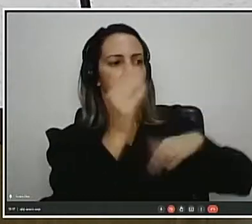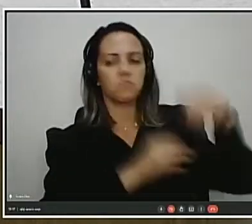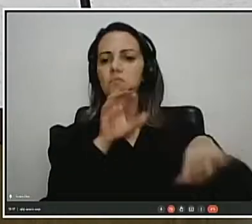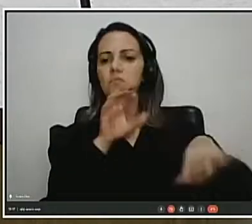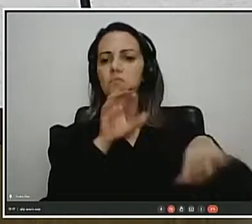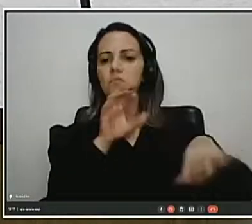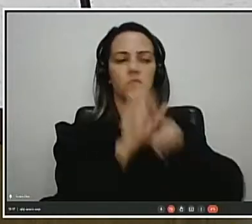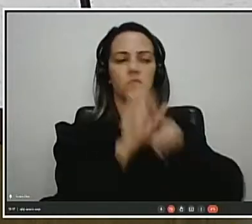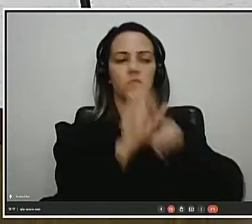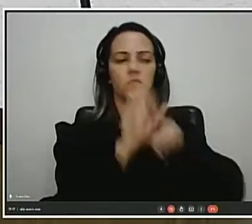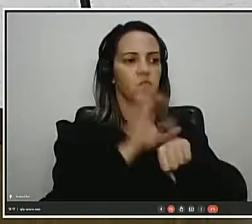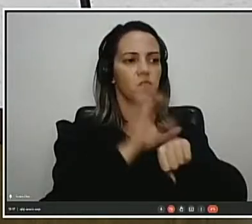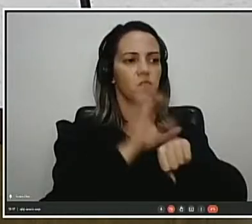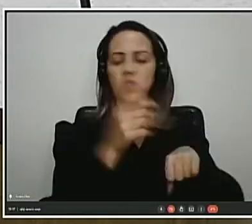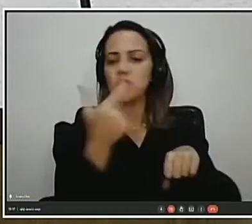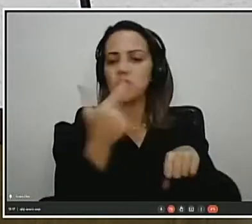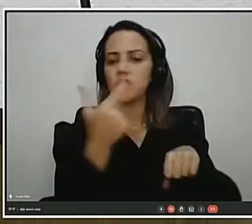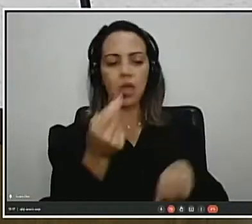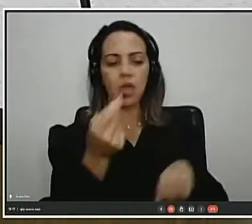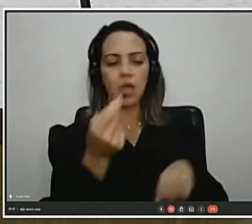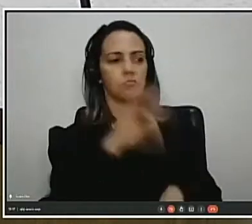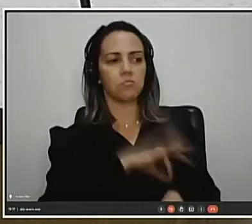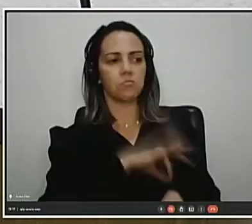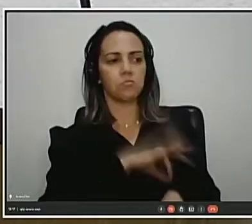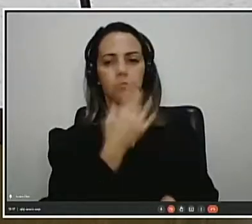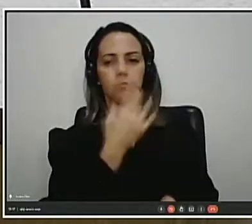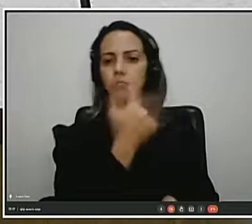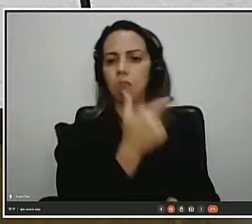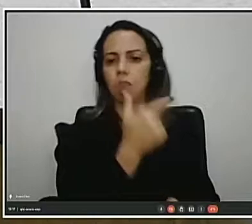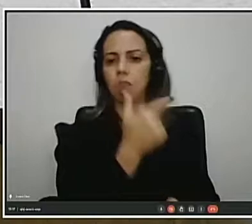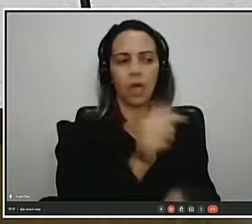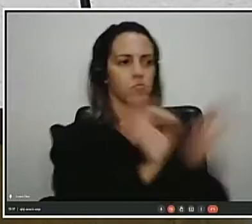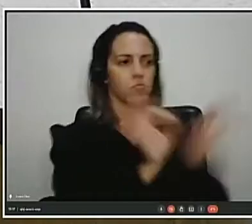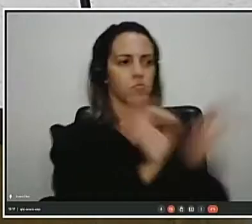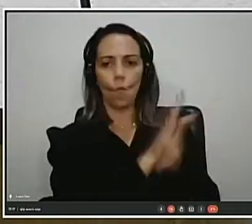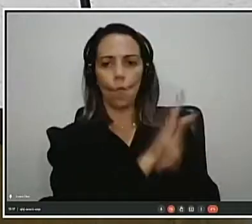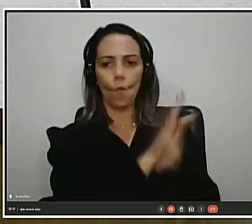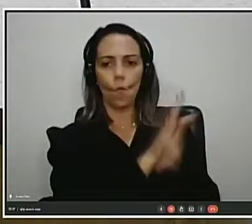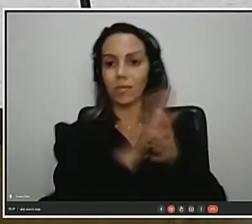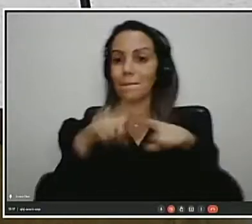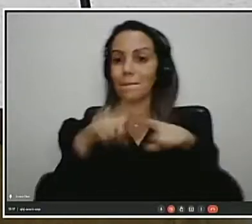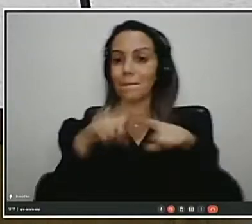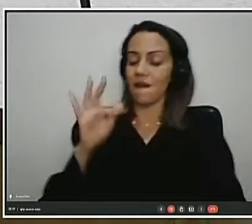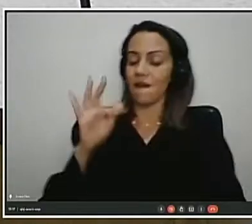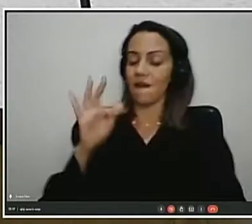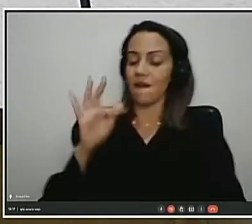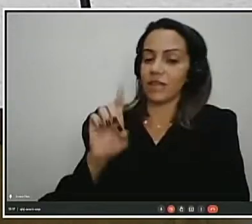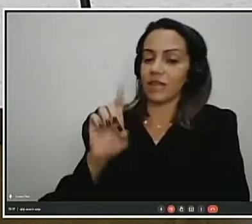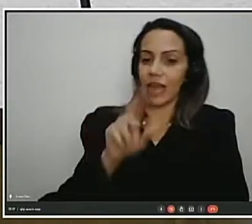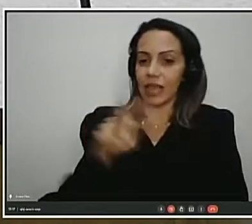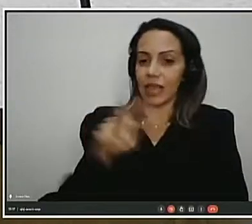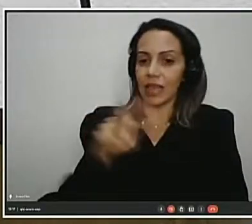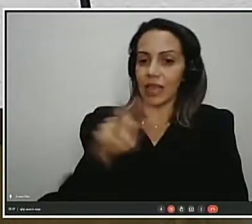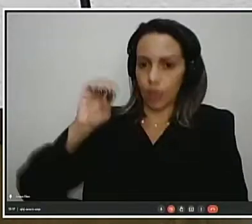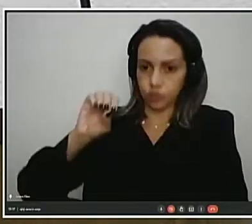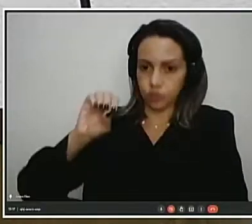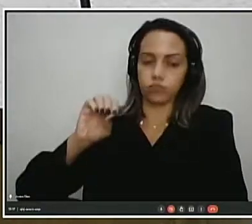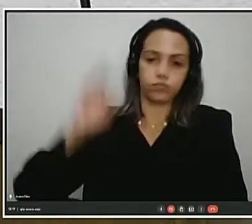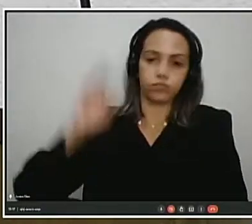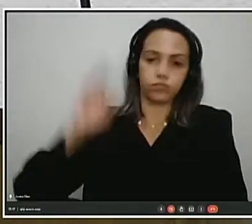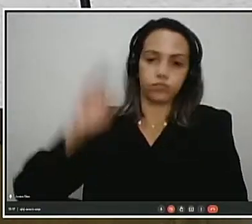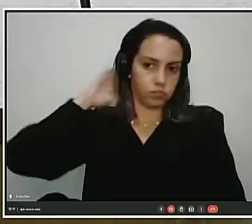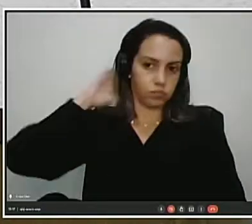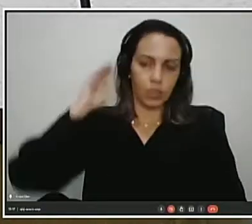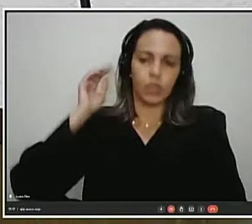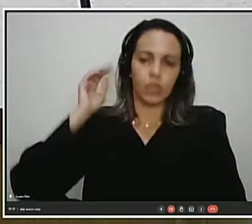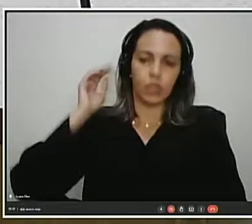por cima mal pagos. Por isso, a Federação Paranaense da Associação de Síndrome de Down nos pede